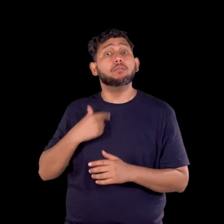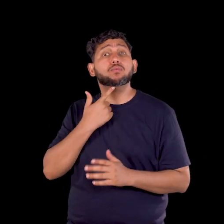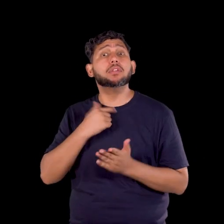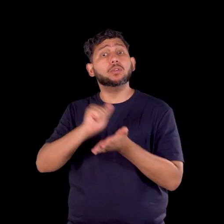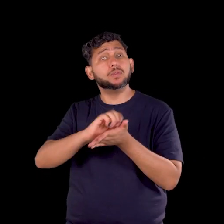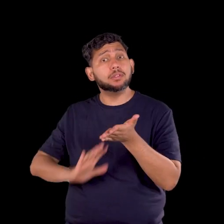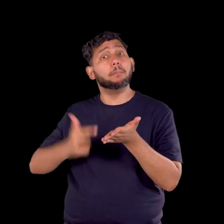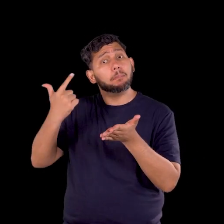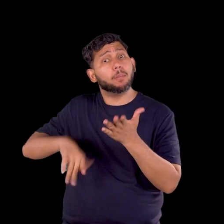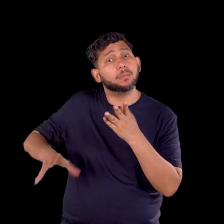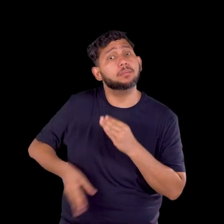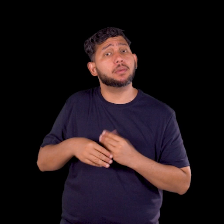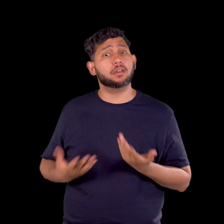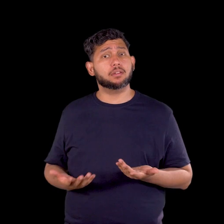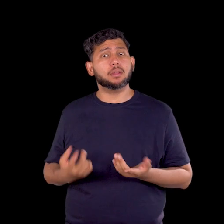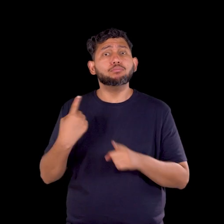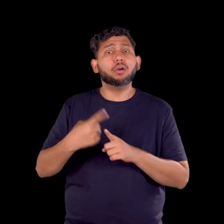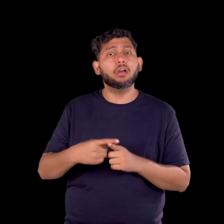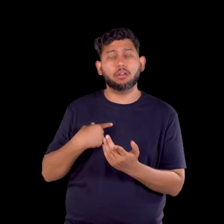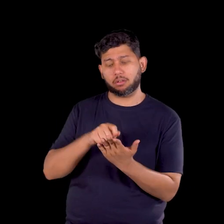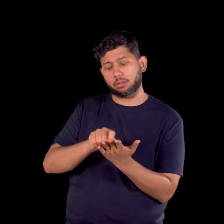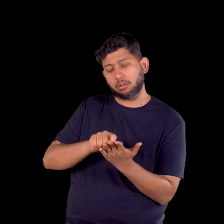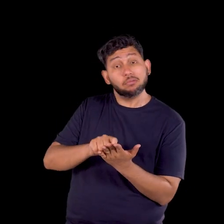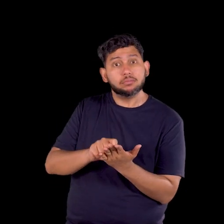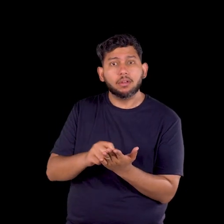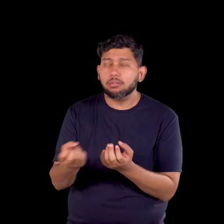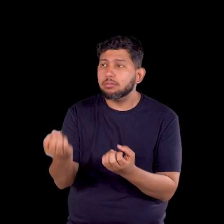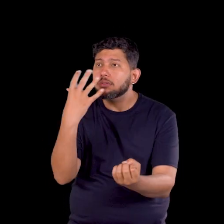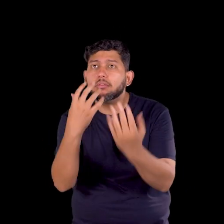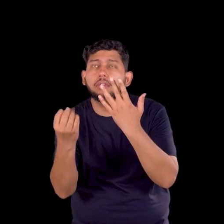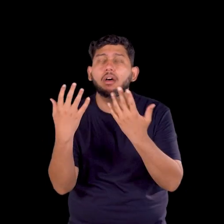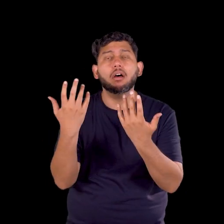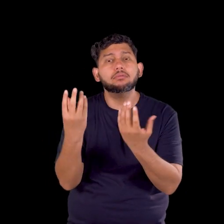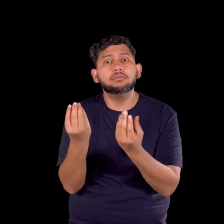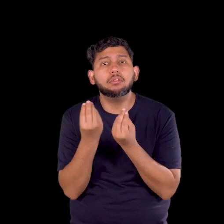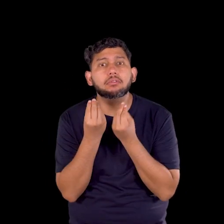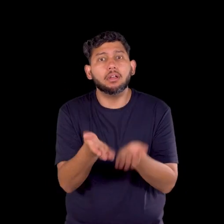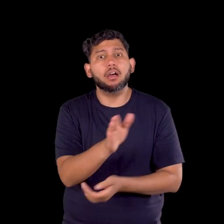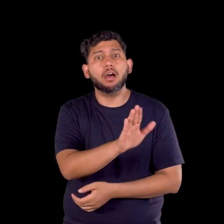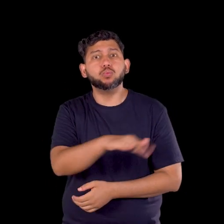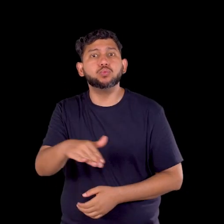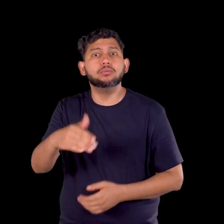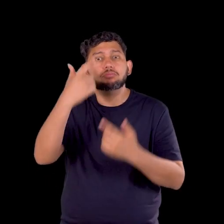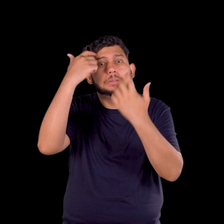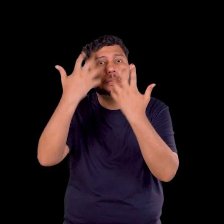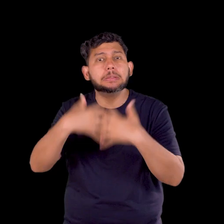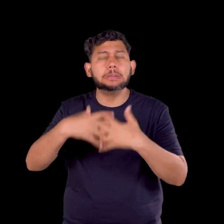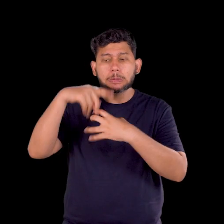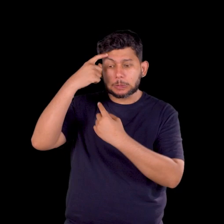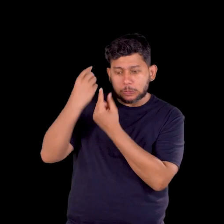que façam os estudantes saírem da sua rotina e, ao mesmo tempo, que proponham reflexões acerca dos temas